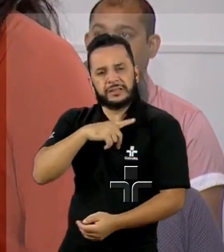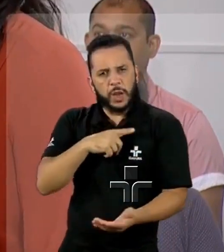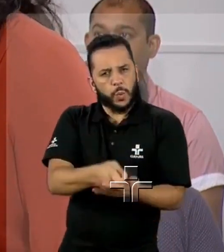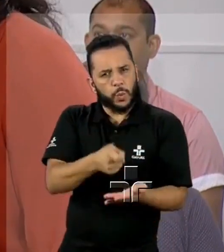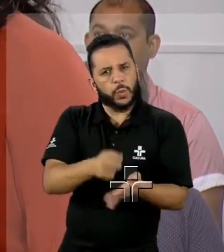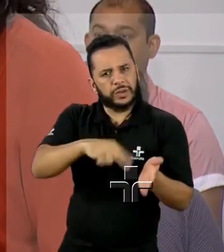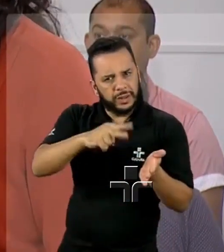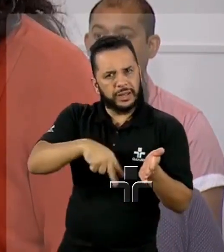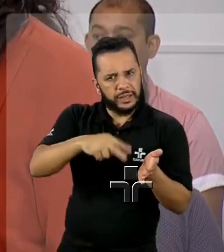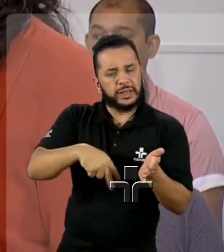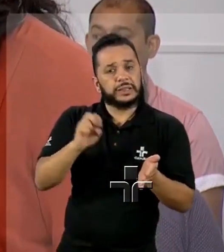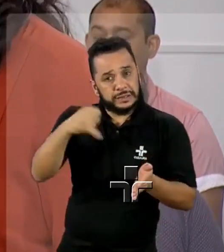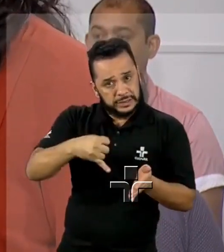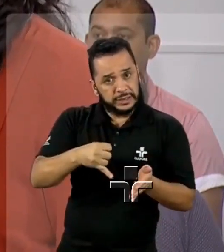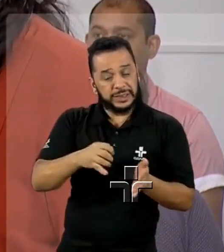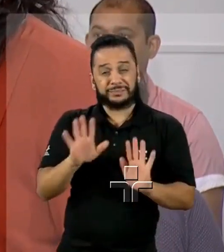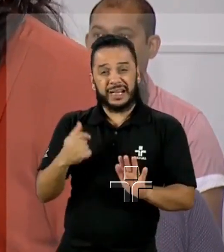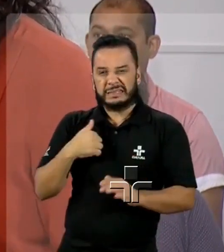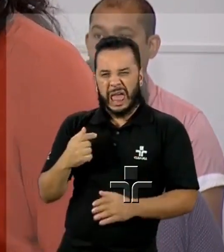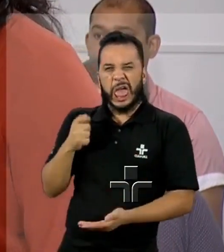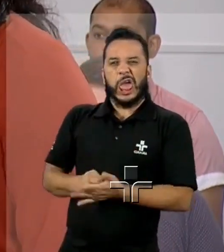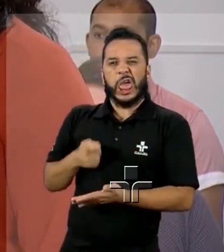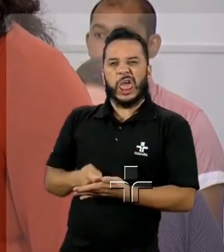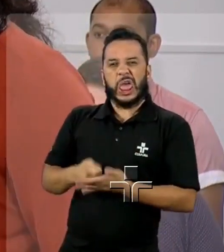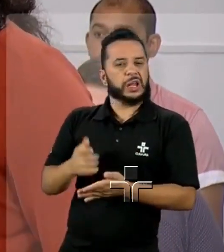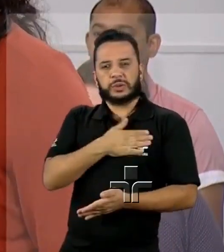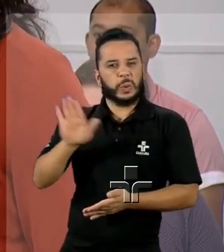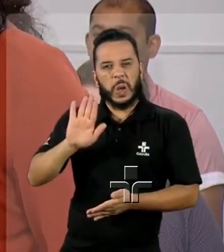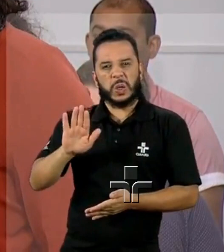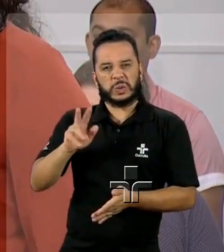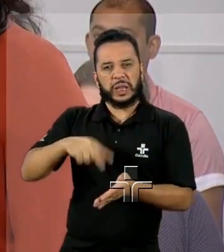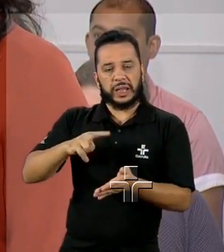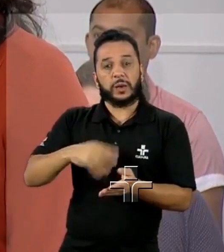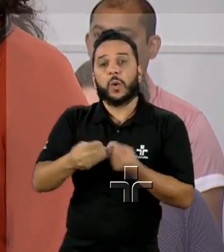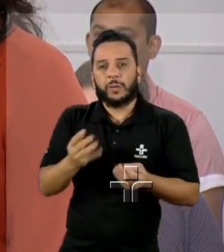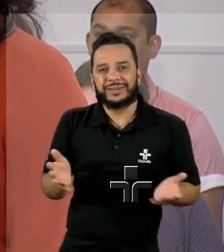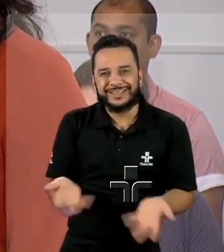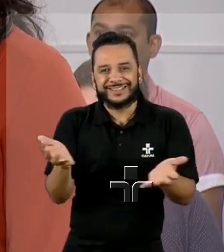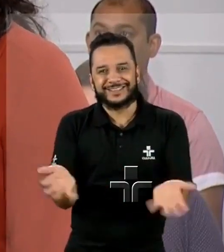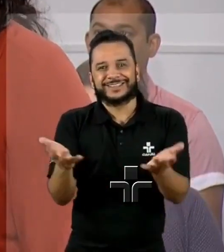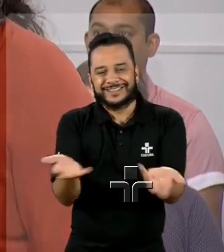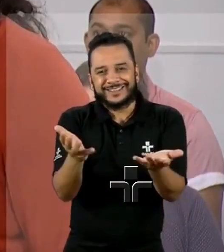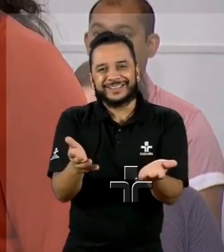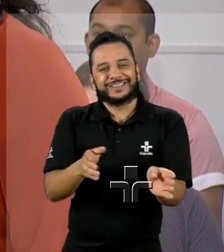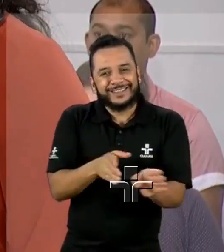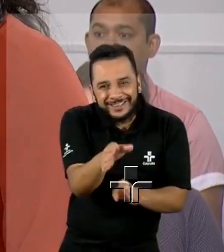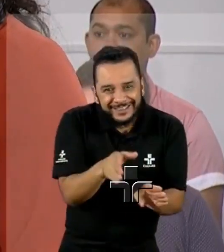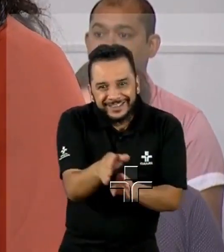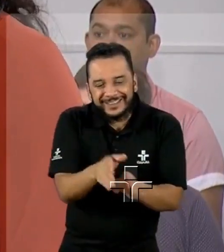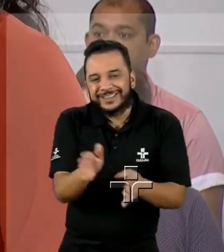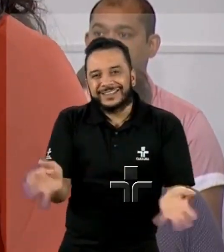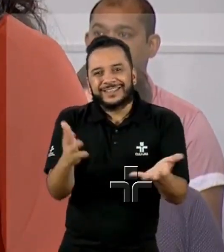que os alunos não veem com bons olhos quase sempre. Então, como incentivar e dar essa orientação, mas